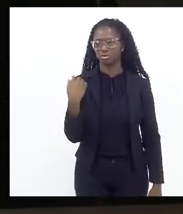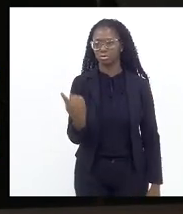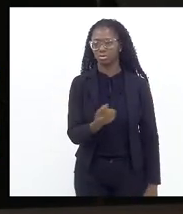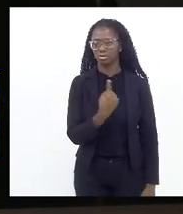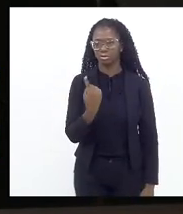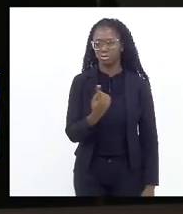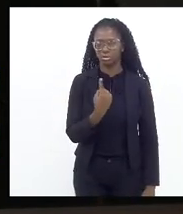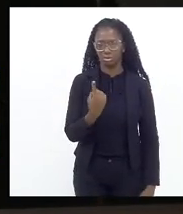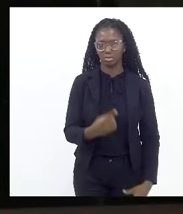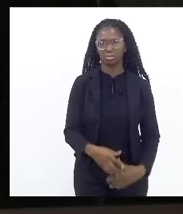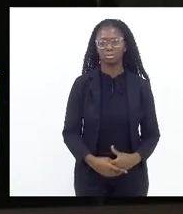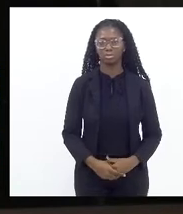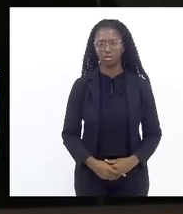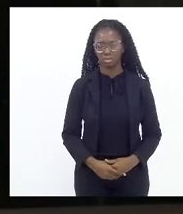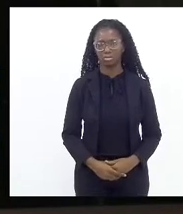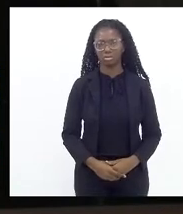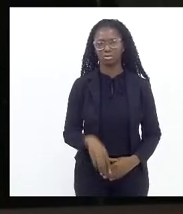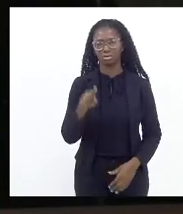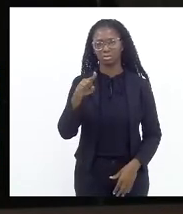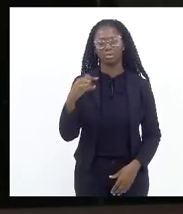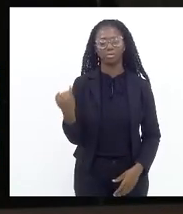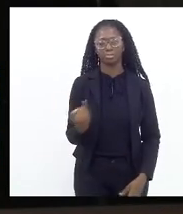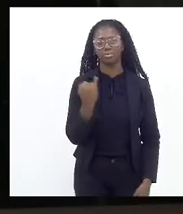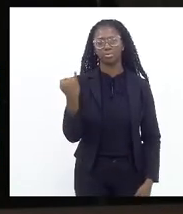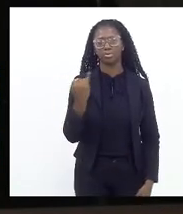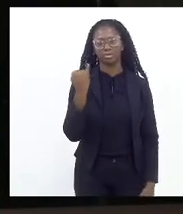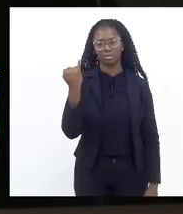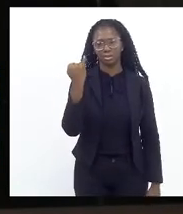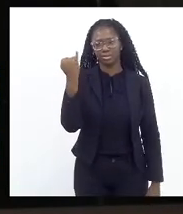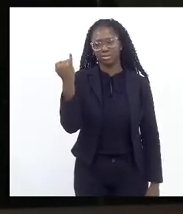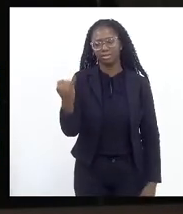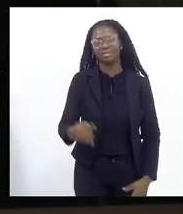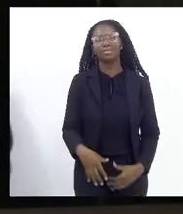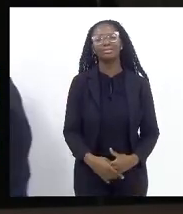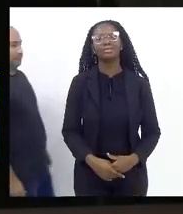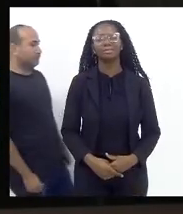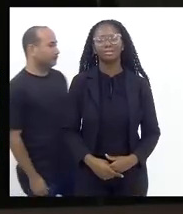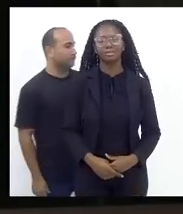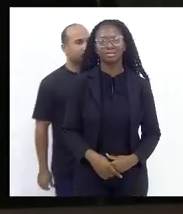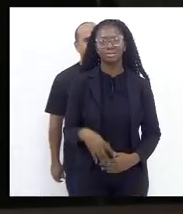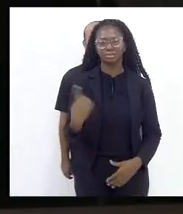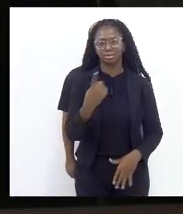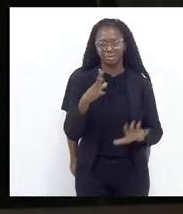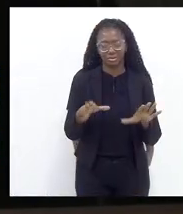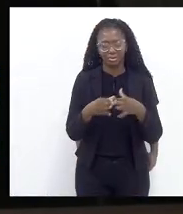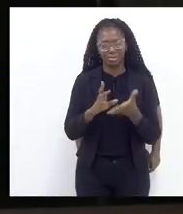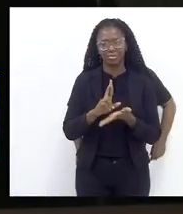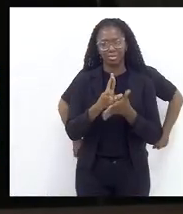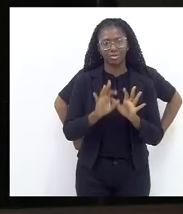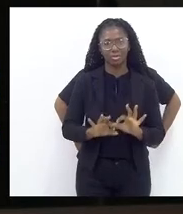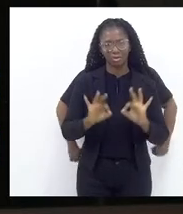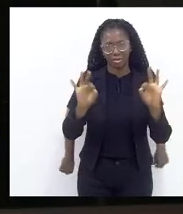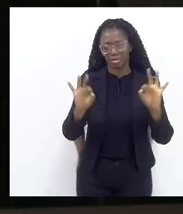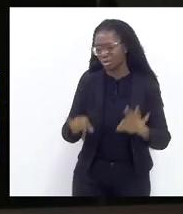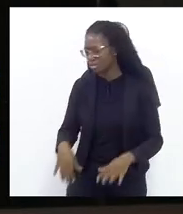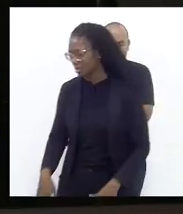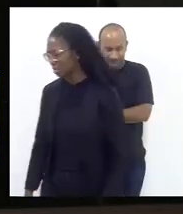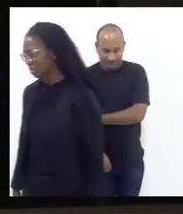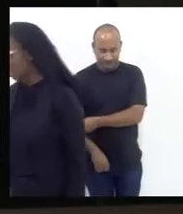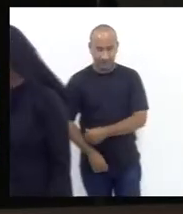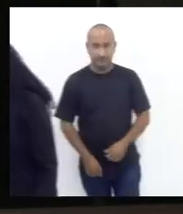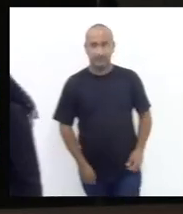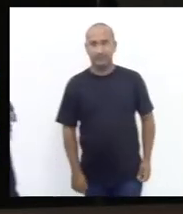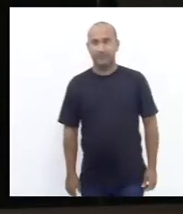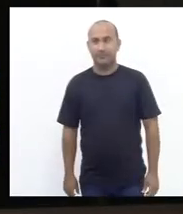um tema importantíssimo, e a nossa frente está muito bem representada ali com o Coronel